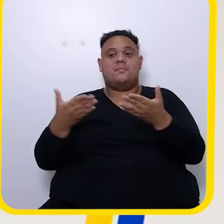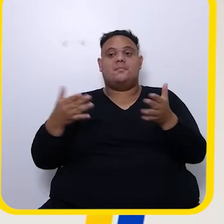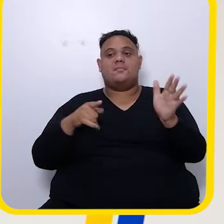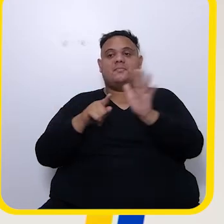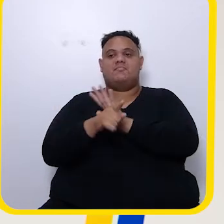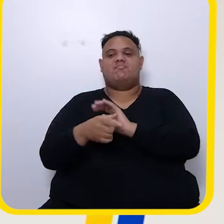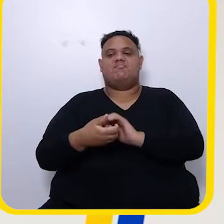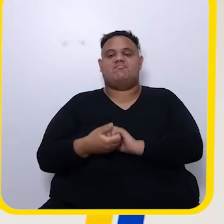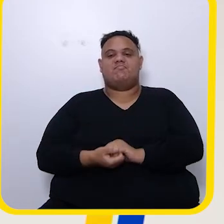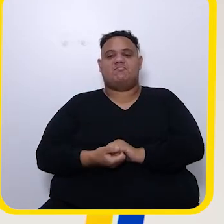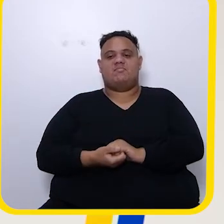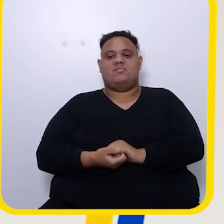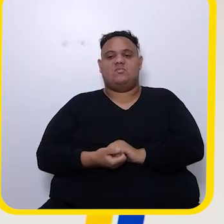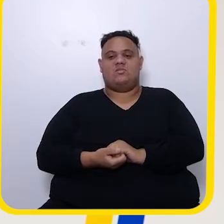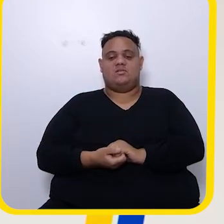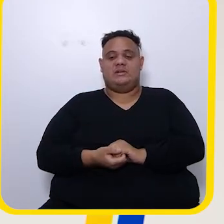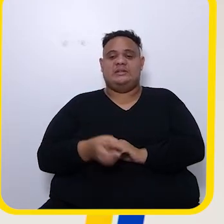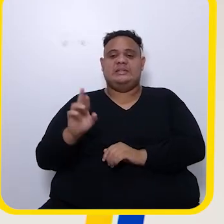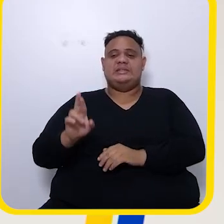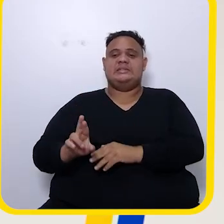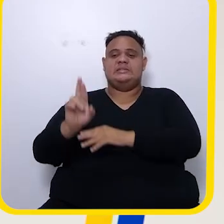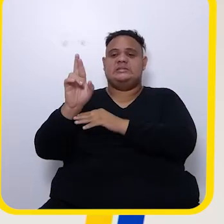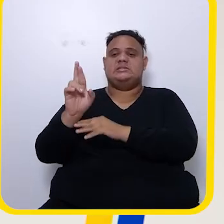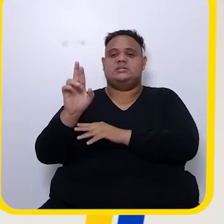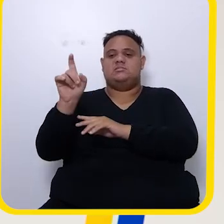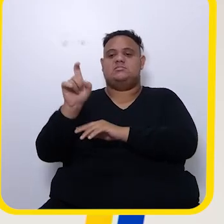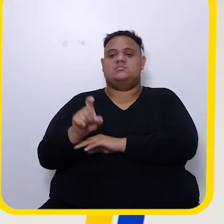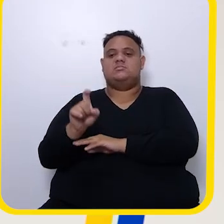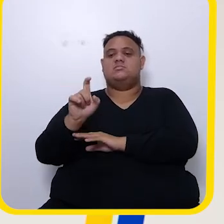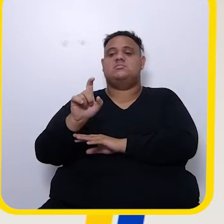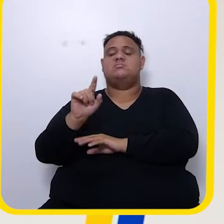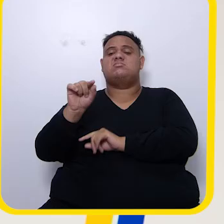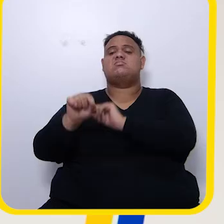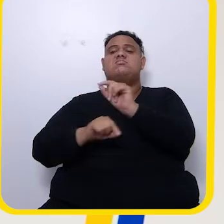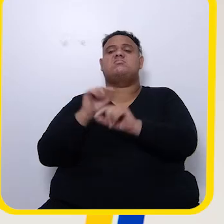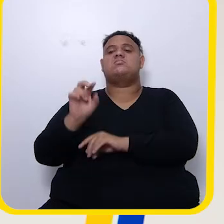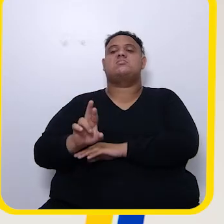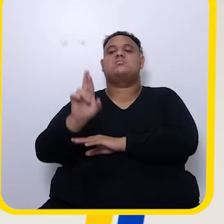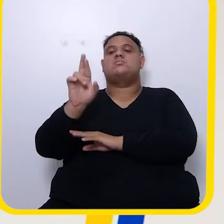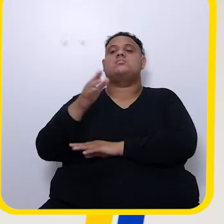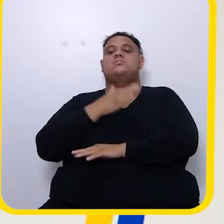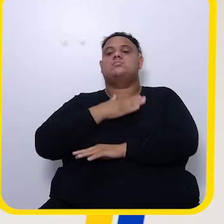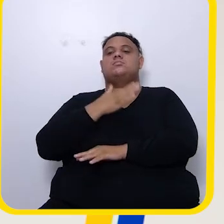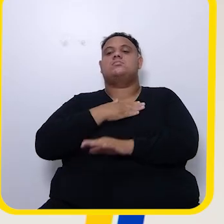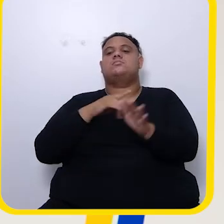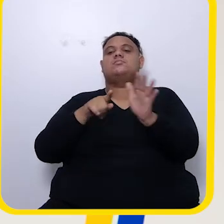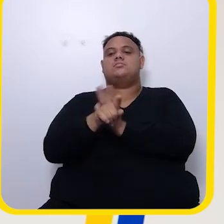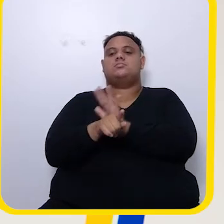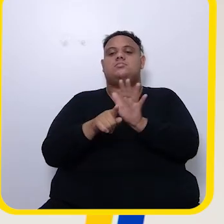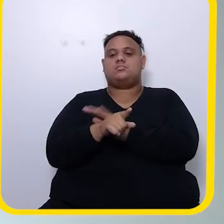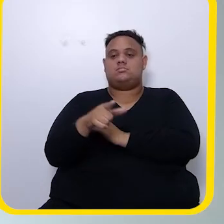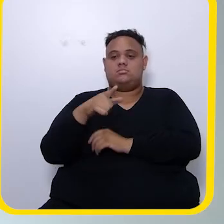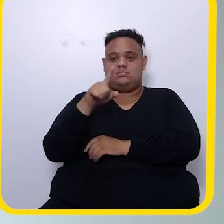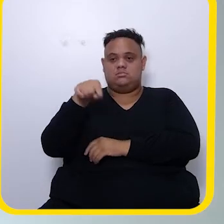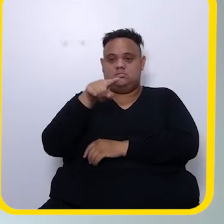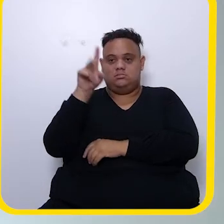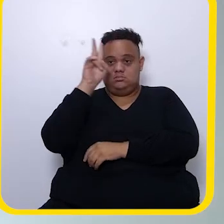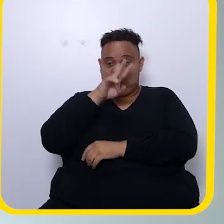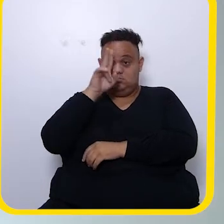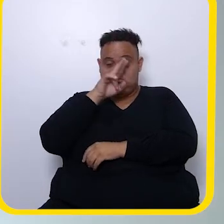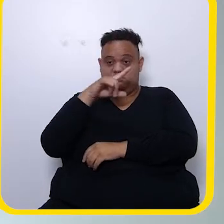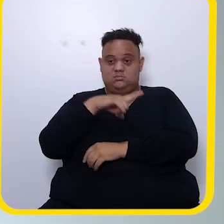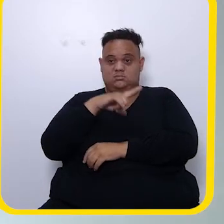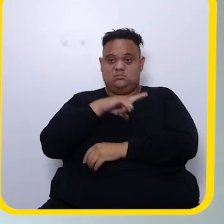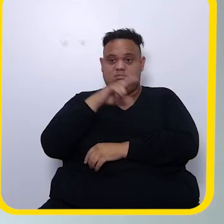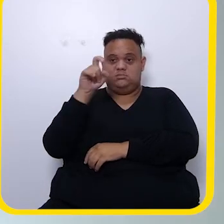pergunto. O que é que representa x aqui na minha questão? Aí você tem que lembrar que a gente disse